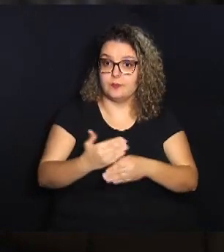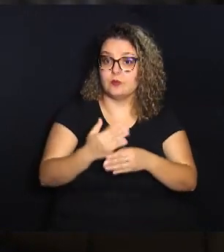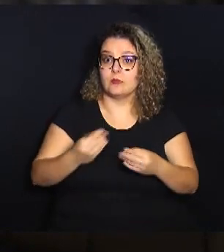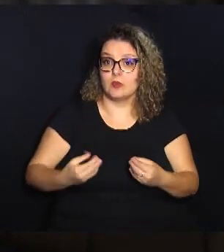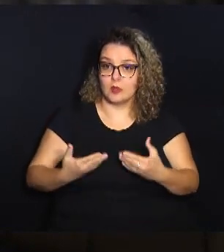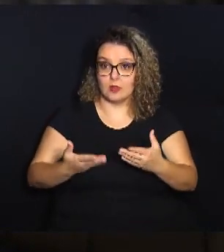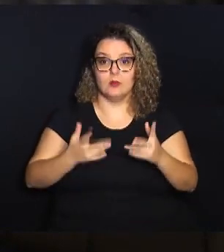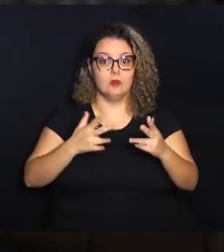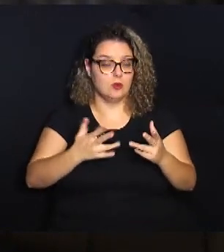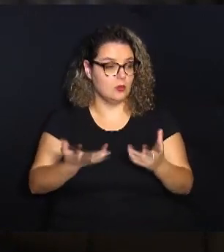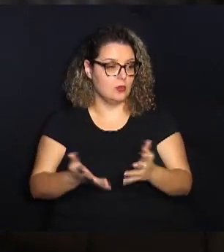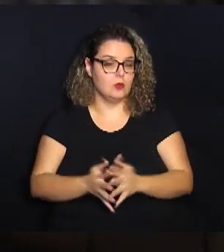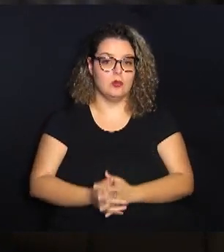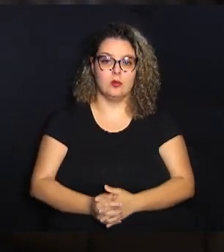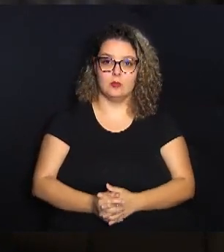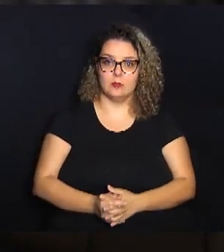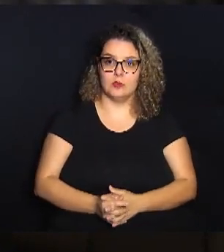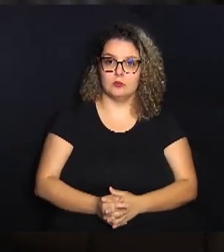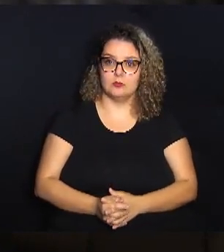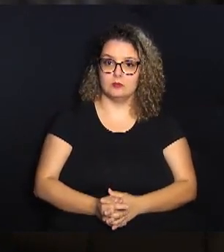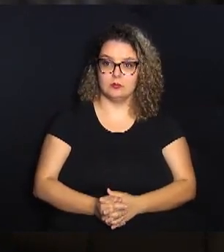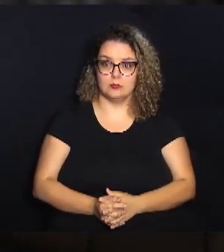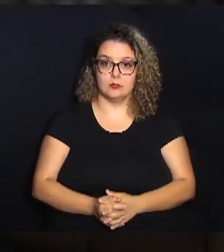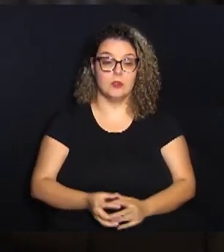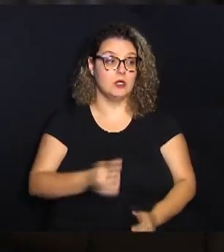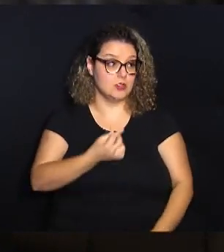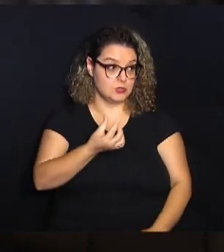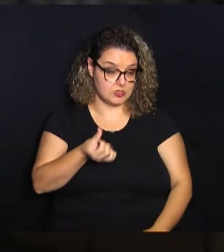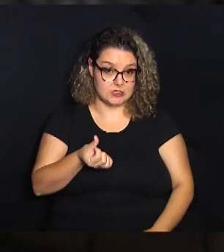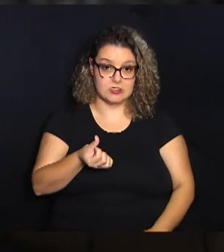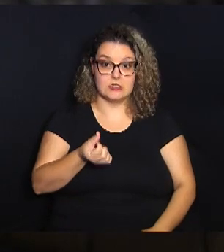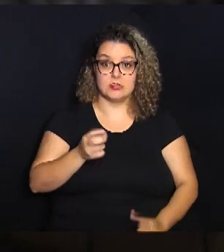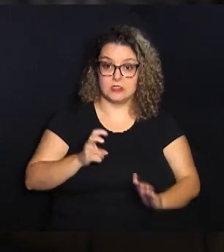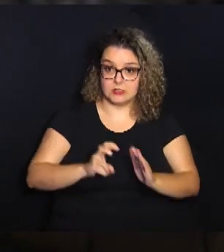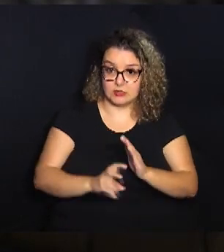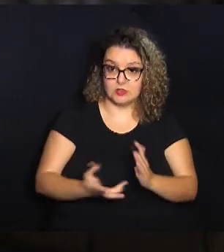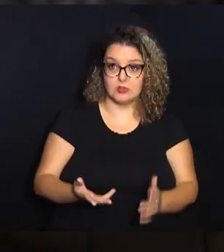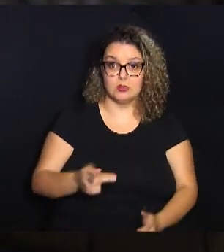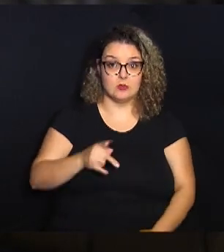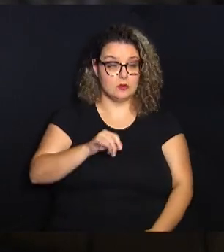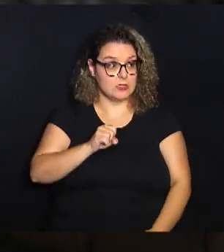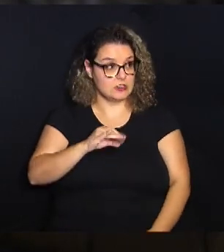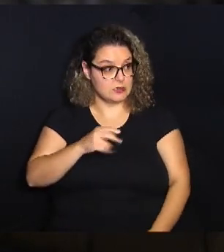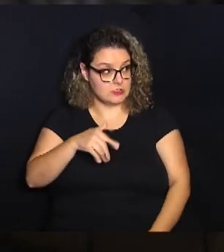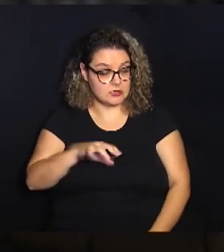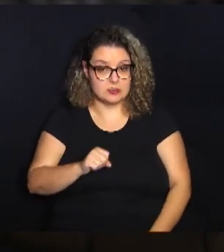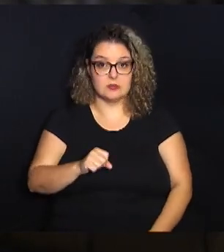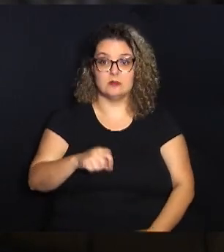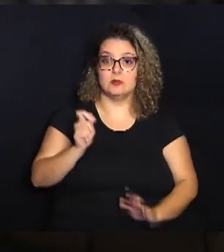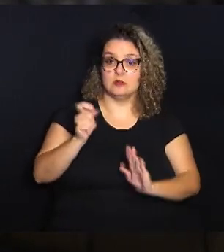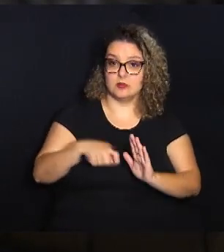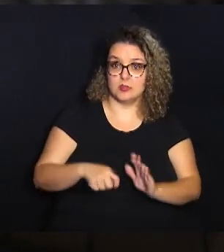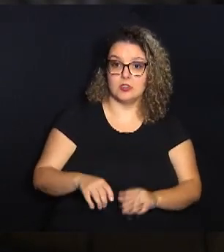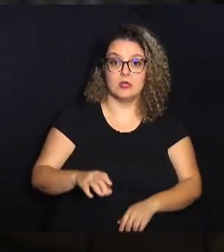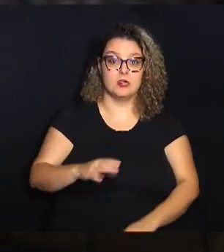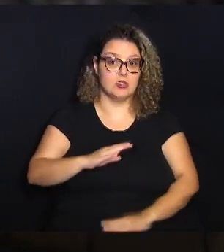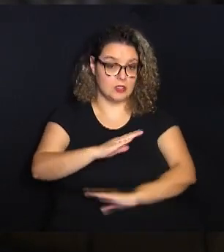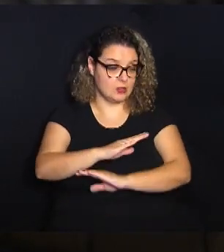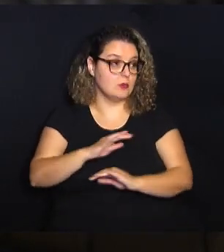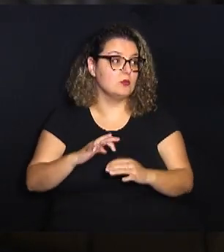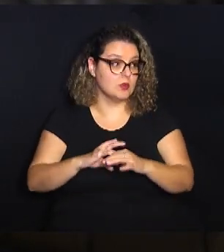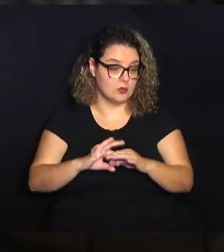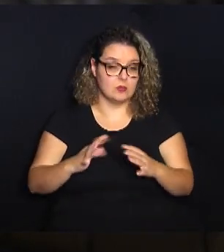entregues, como as 16 creches, né, os piscinões que vão ser executados, que a Câmara teve que